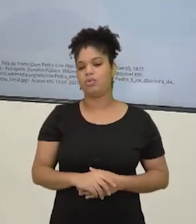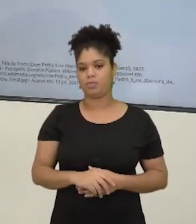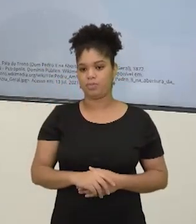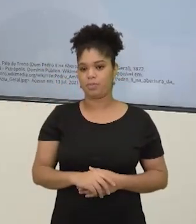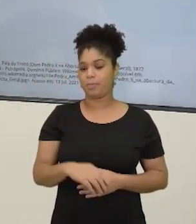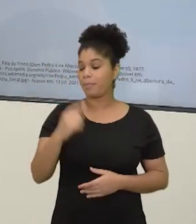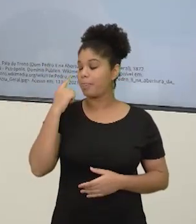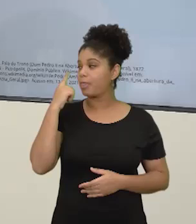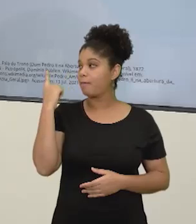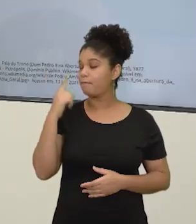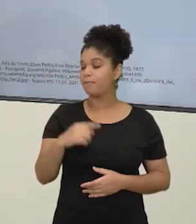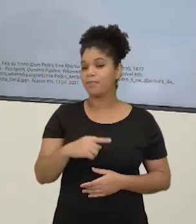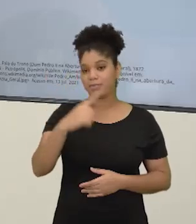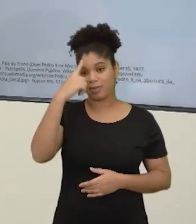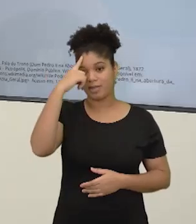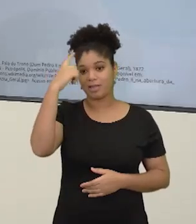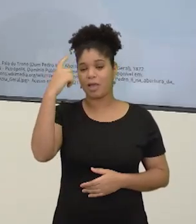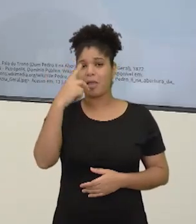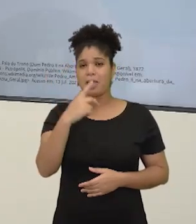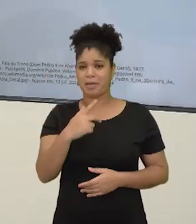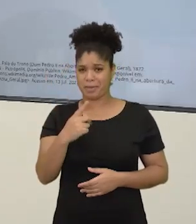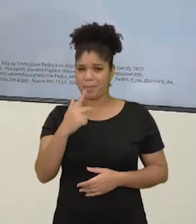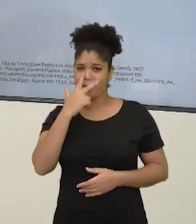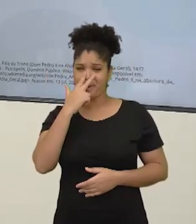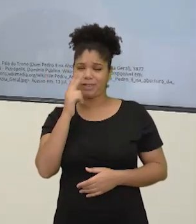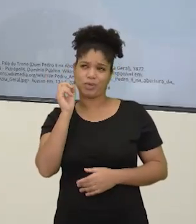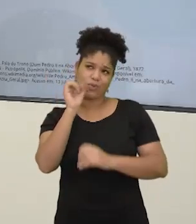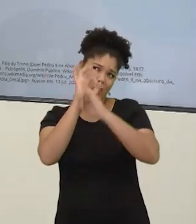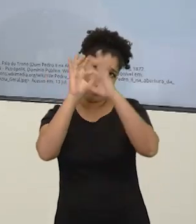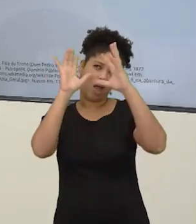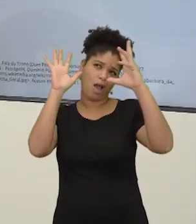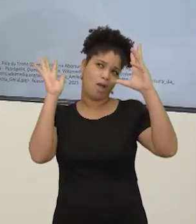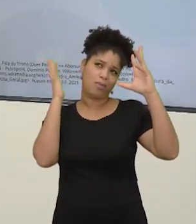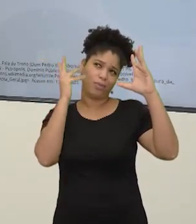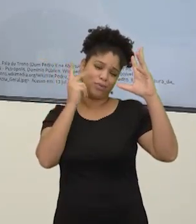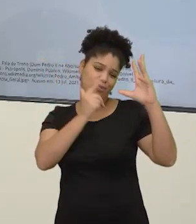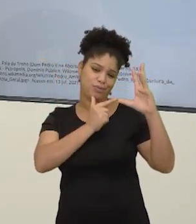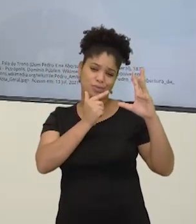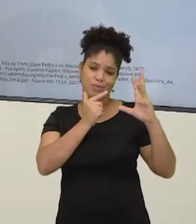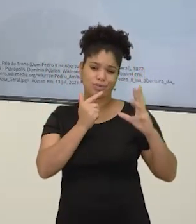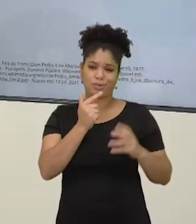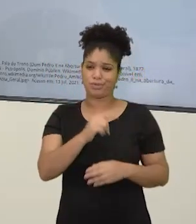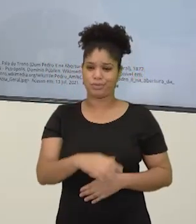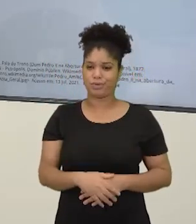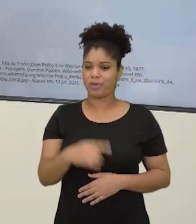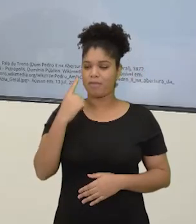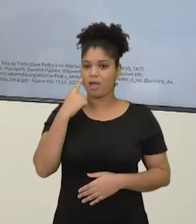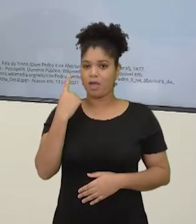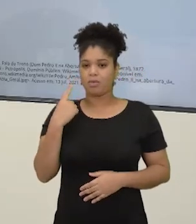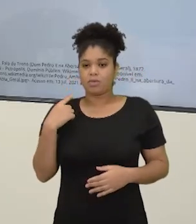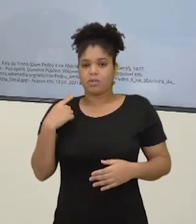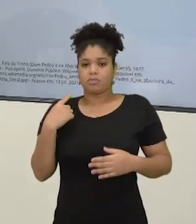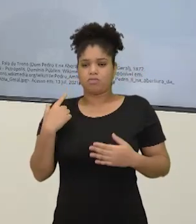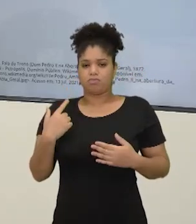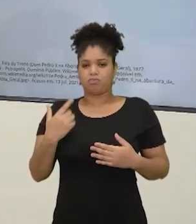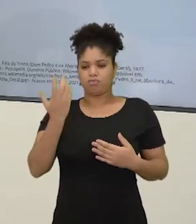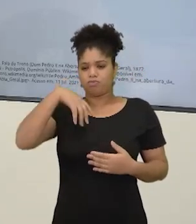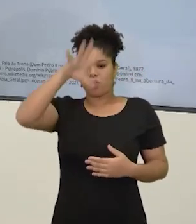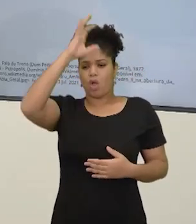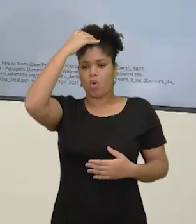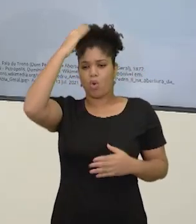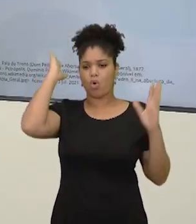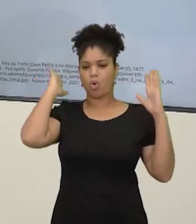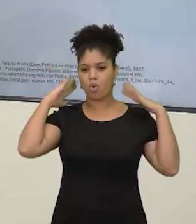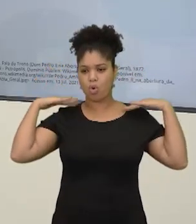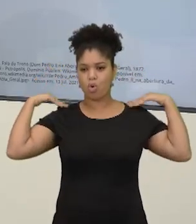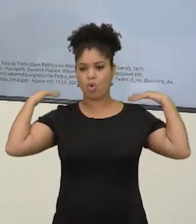aqui, ó, idealizado também com a sua túnica, a sua capa, né? É capa, véu, túnica, não sei. A sua capa